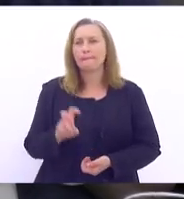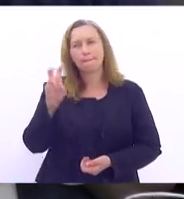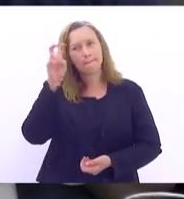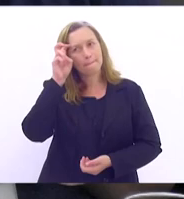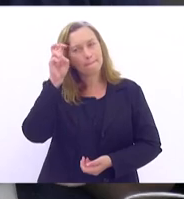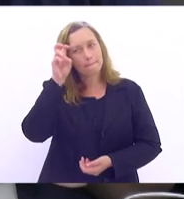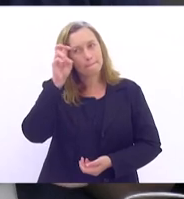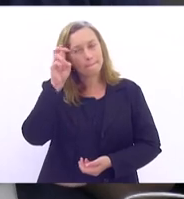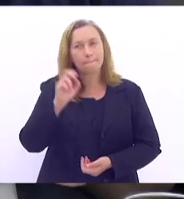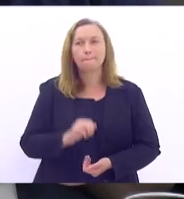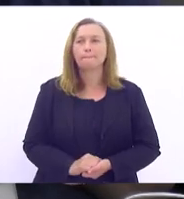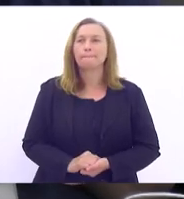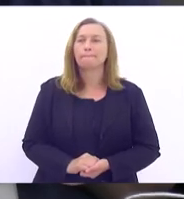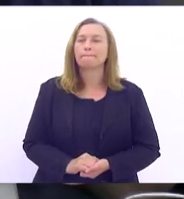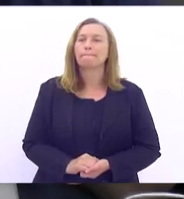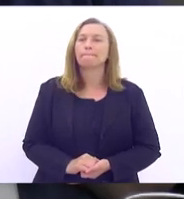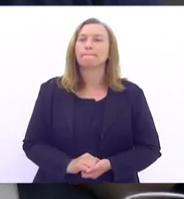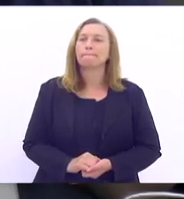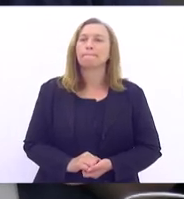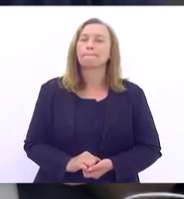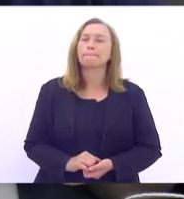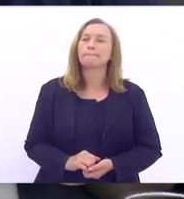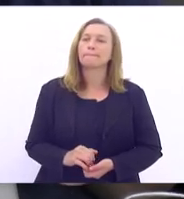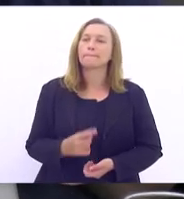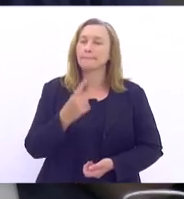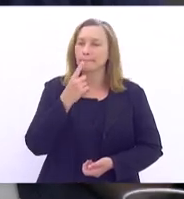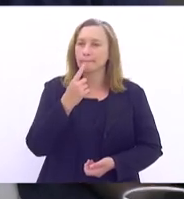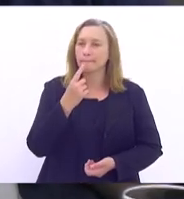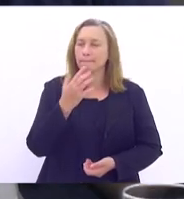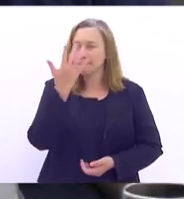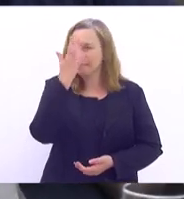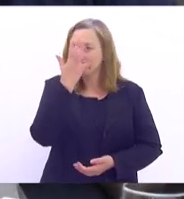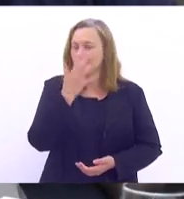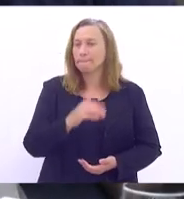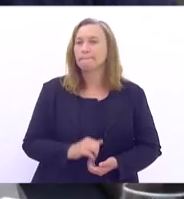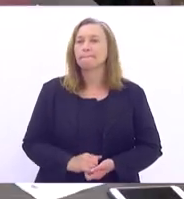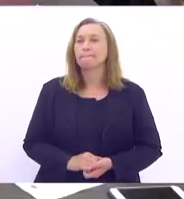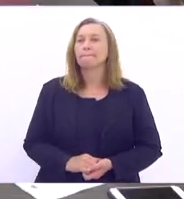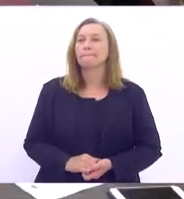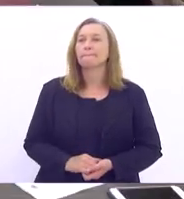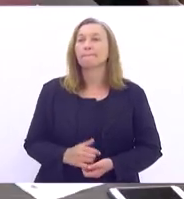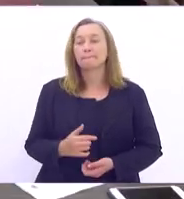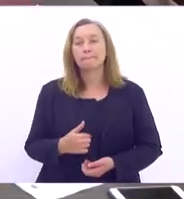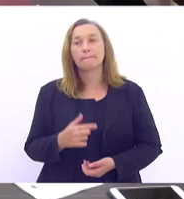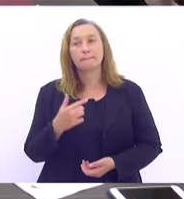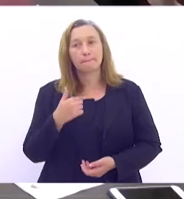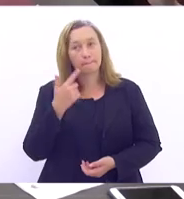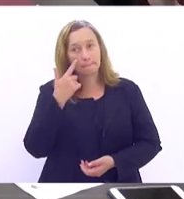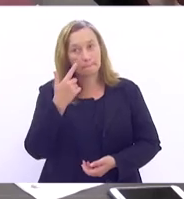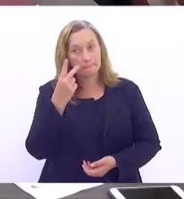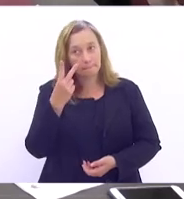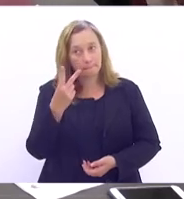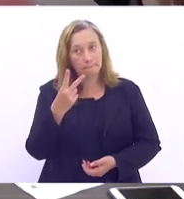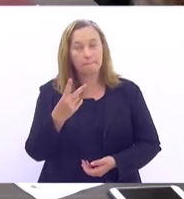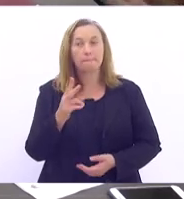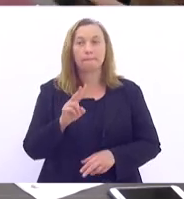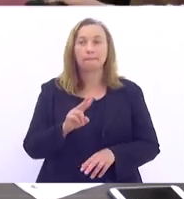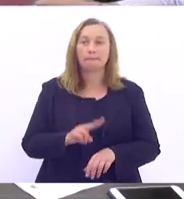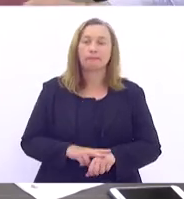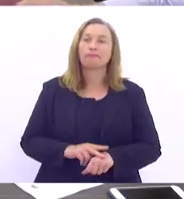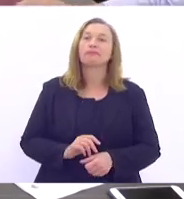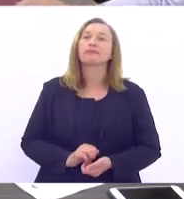que antecede ao carnaval. Então, prazer de ir com Vossa Excelência. Eu já assisti duas vezes.